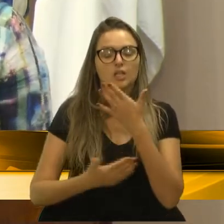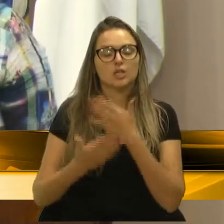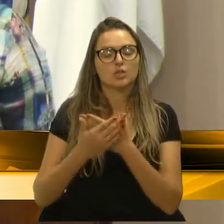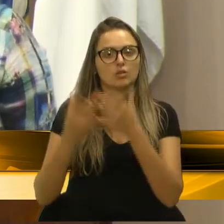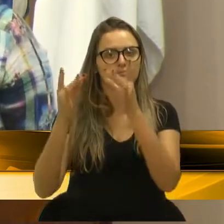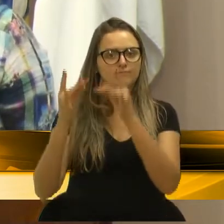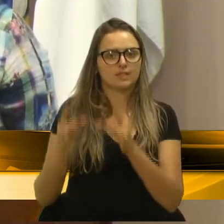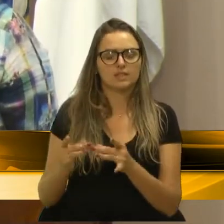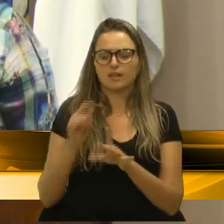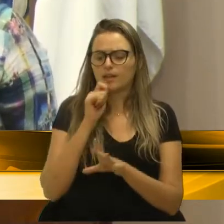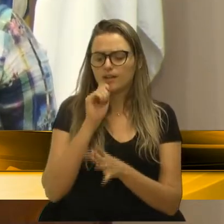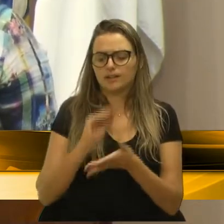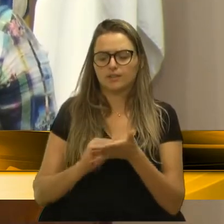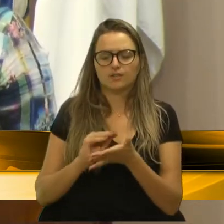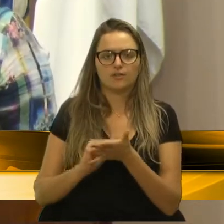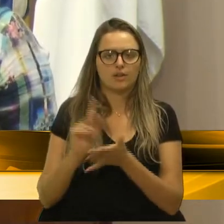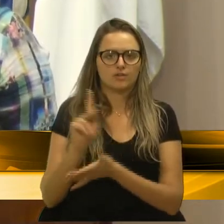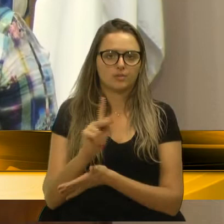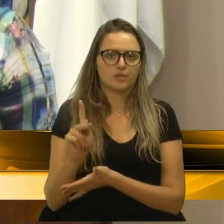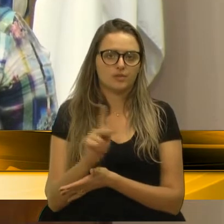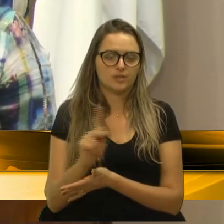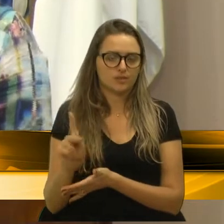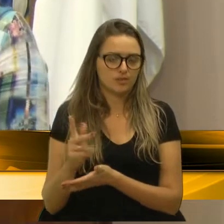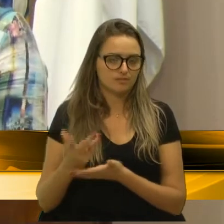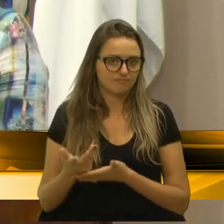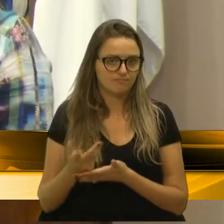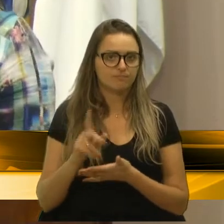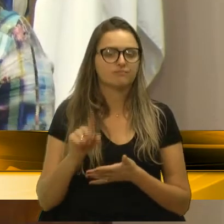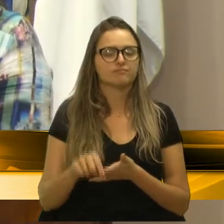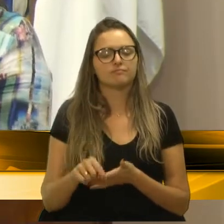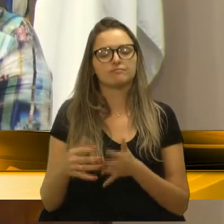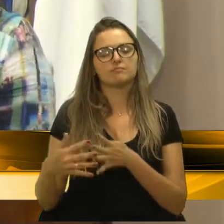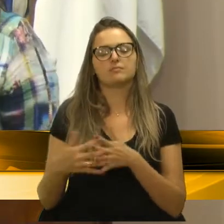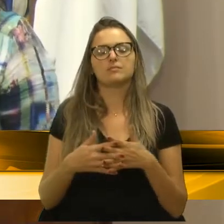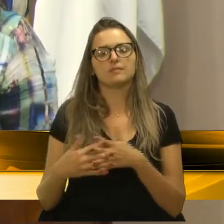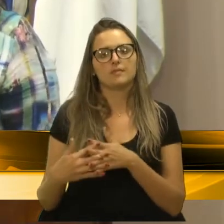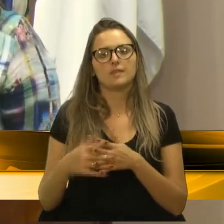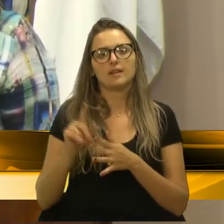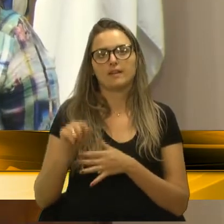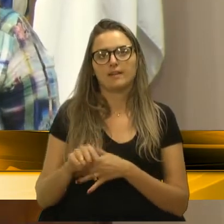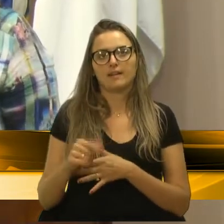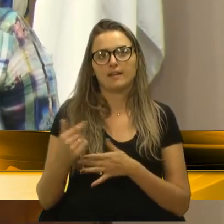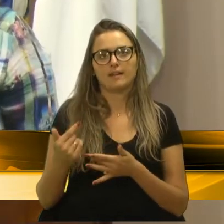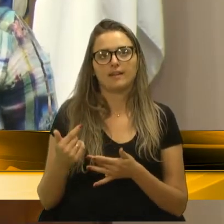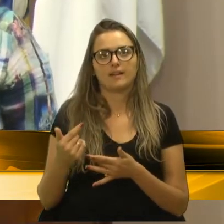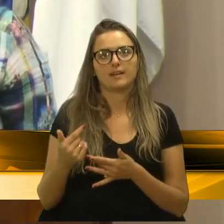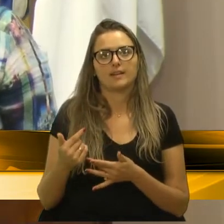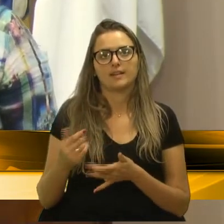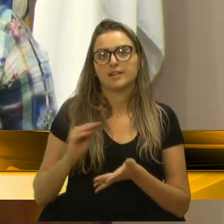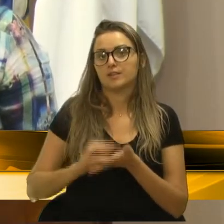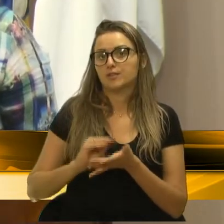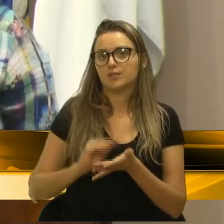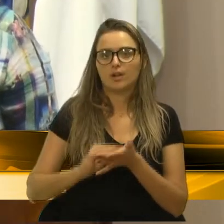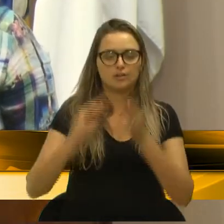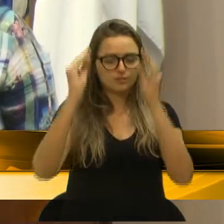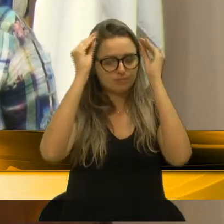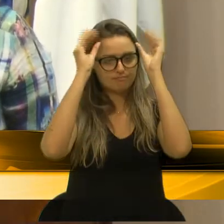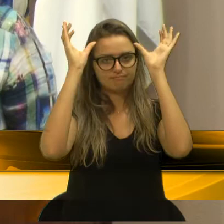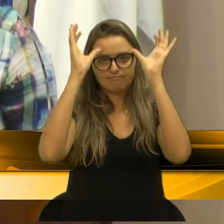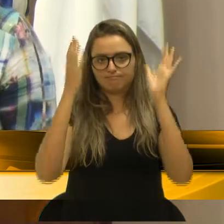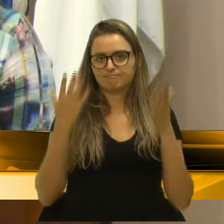não tem professor. Então, realmente é muito amadorismo. É muito amadorismo.